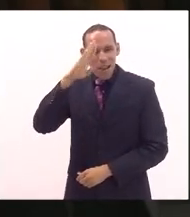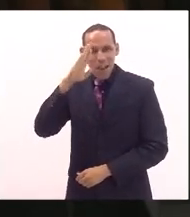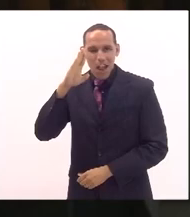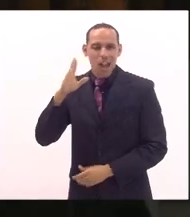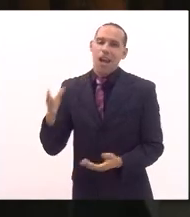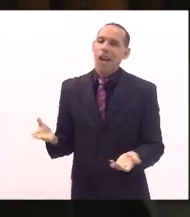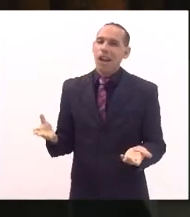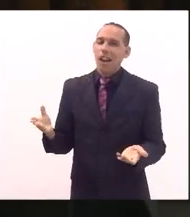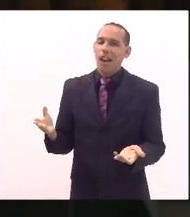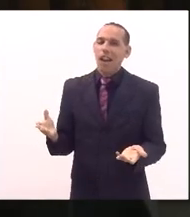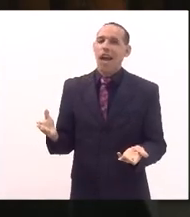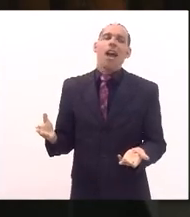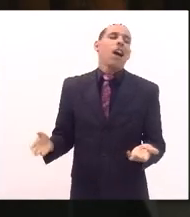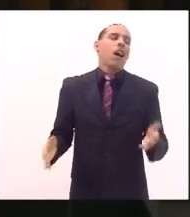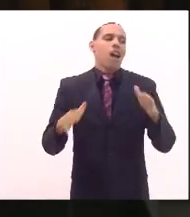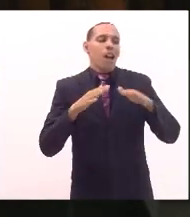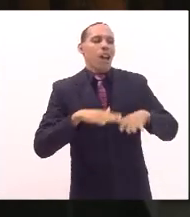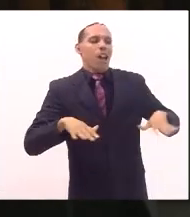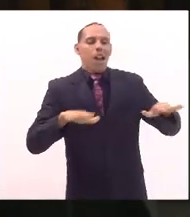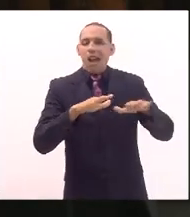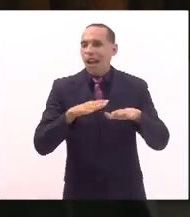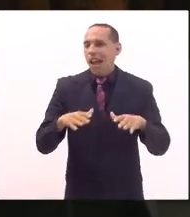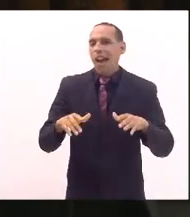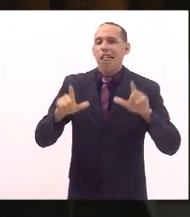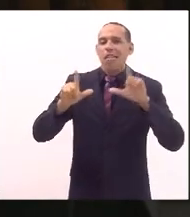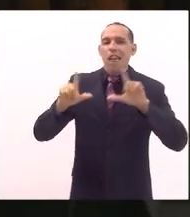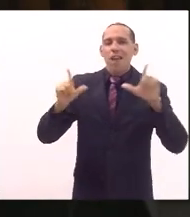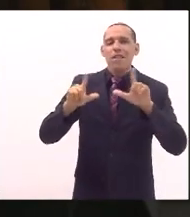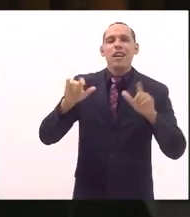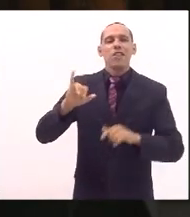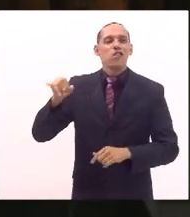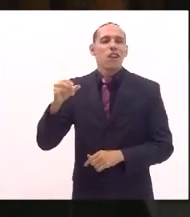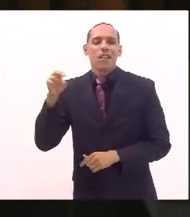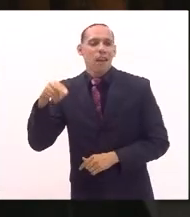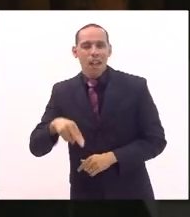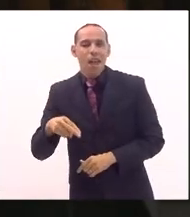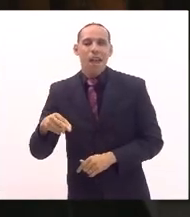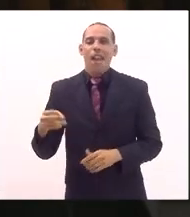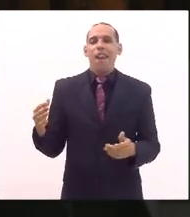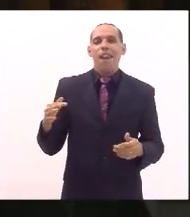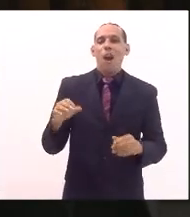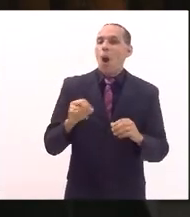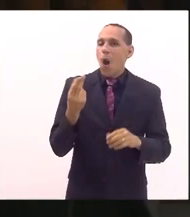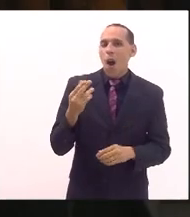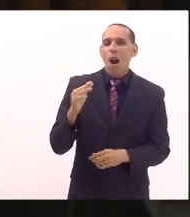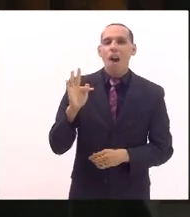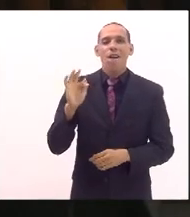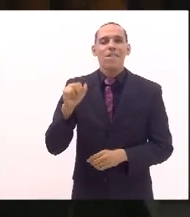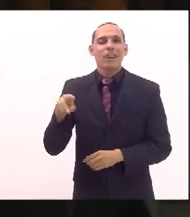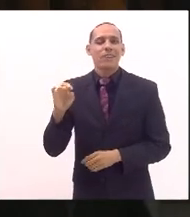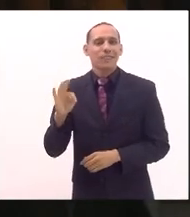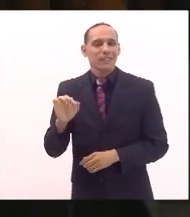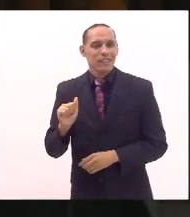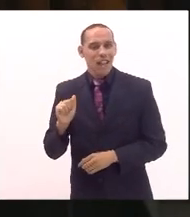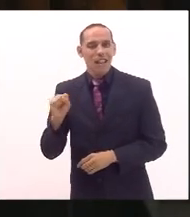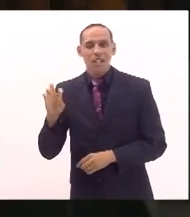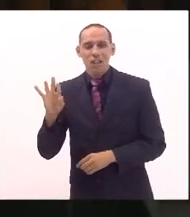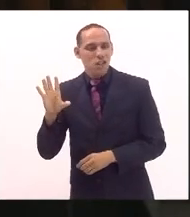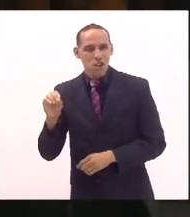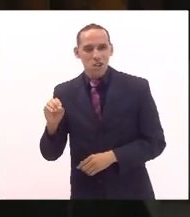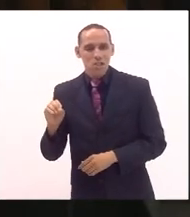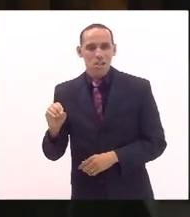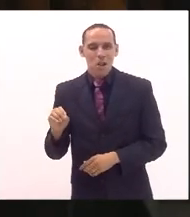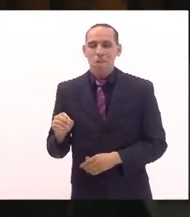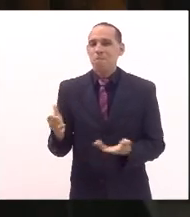de mais de uma hora de Jornal Nacional de Fantástico seria palco dos discursos